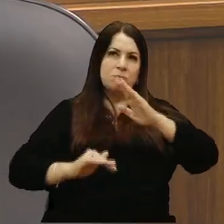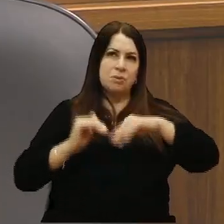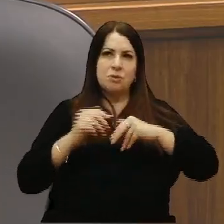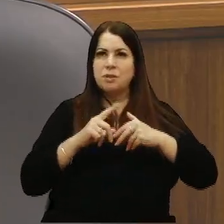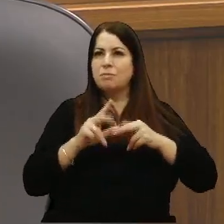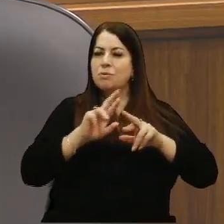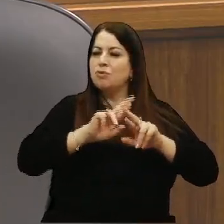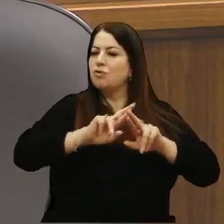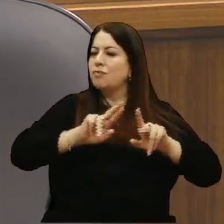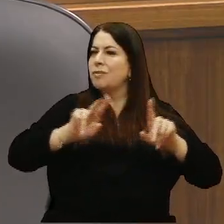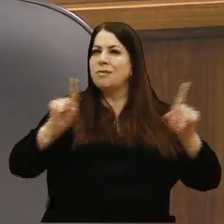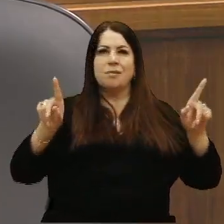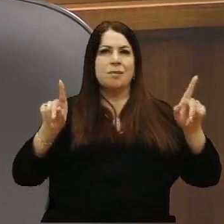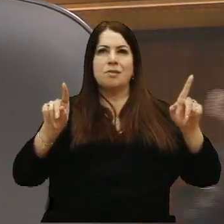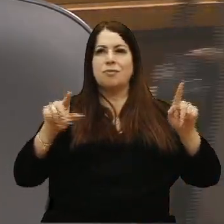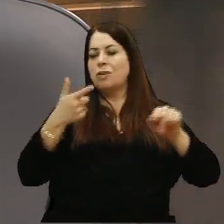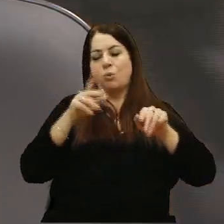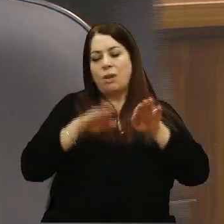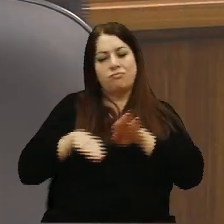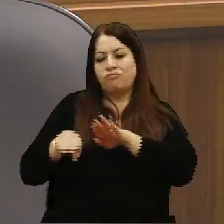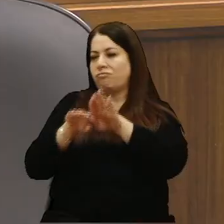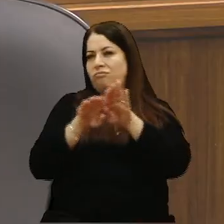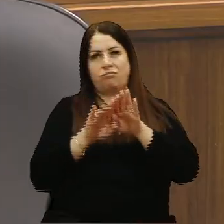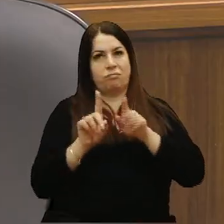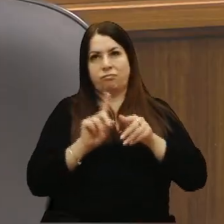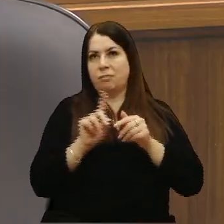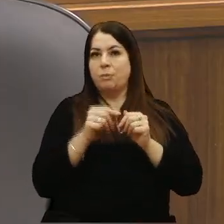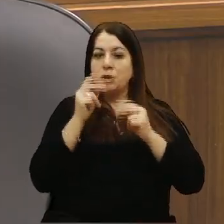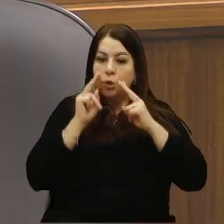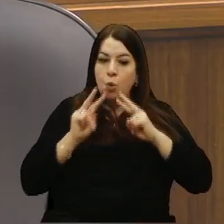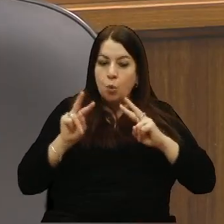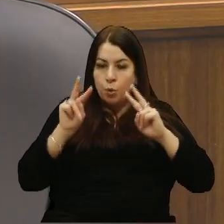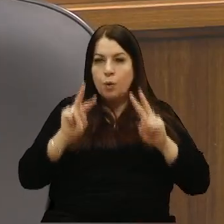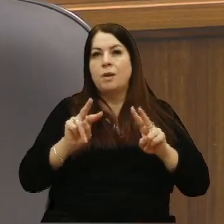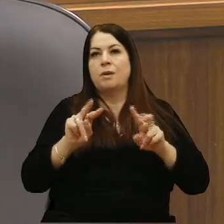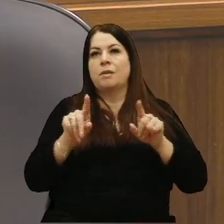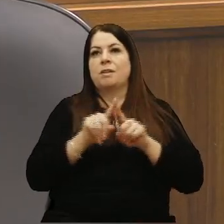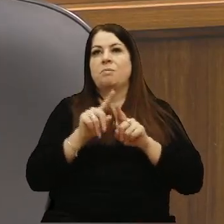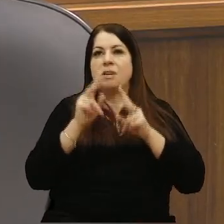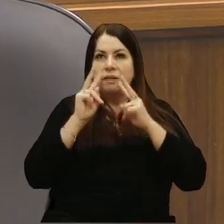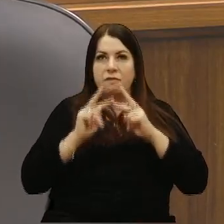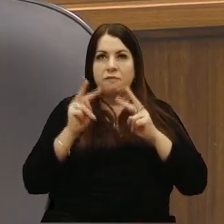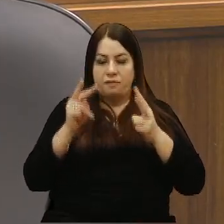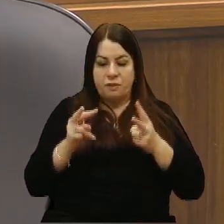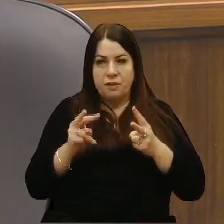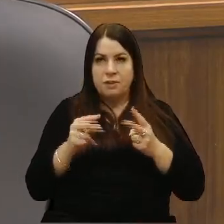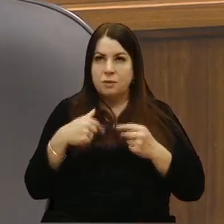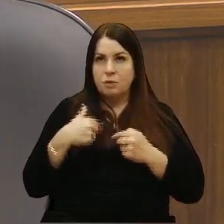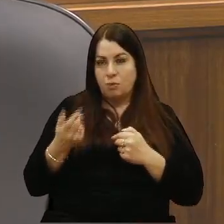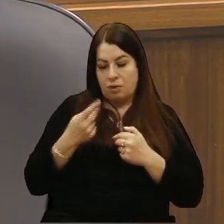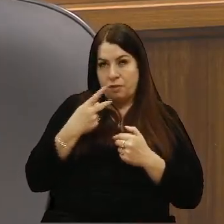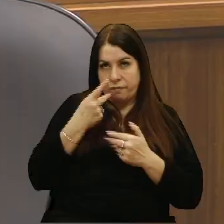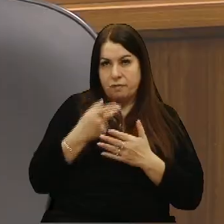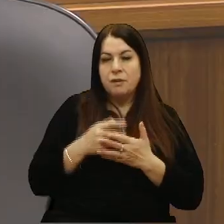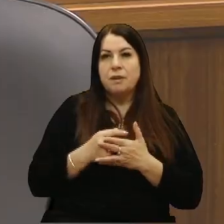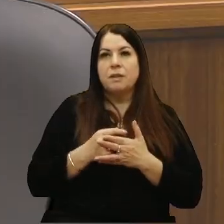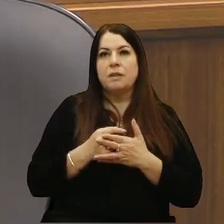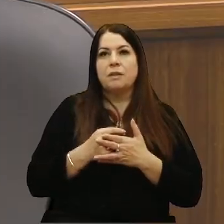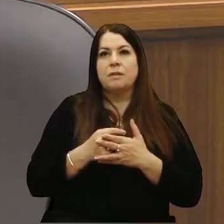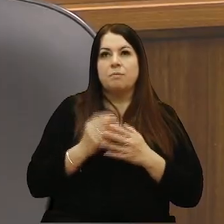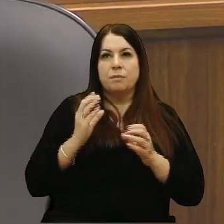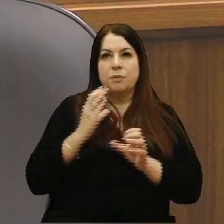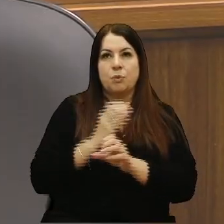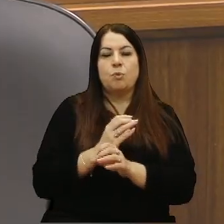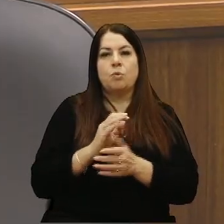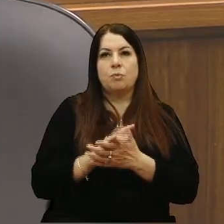uma diversidade de desigualdades que precisam ser olhadas, que precisam ser vistas. E aqui eu quero pegar, para